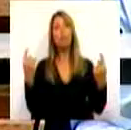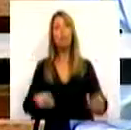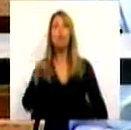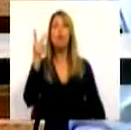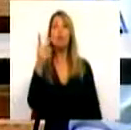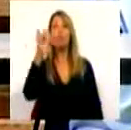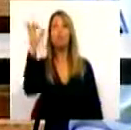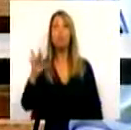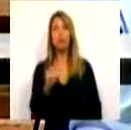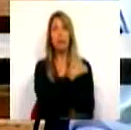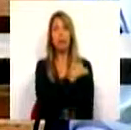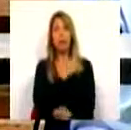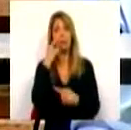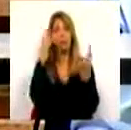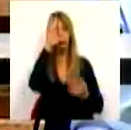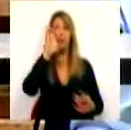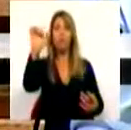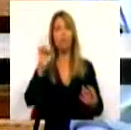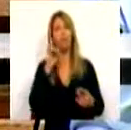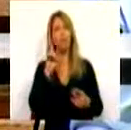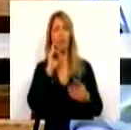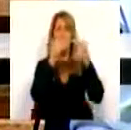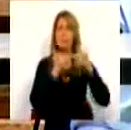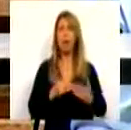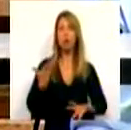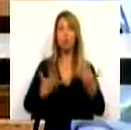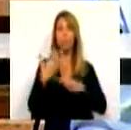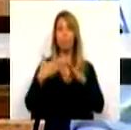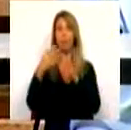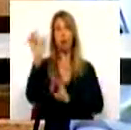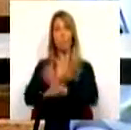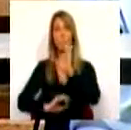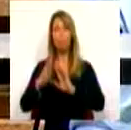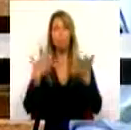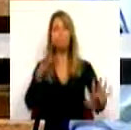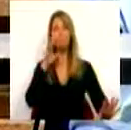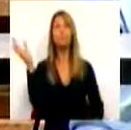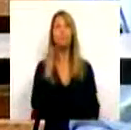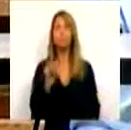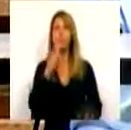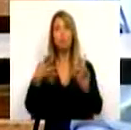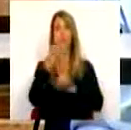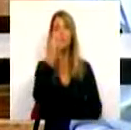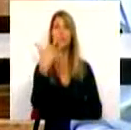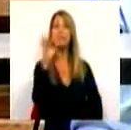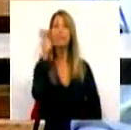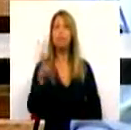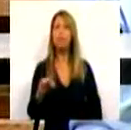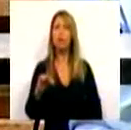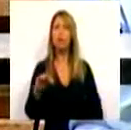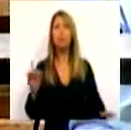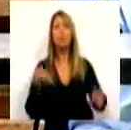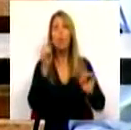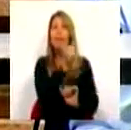são públicas, este é um valor muito mais baixo que a média europeia. Vamos à procura de chegar a 5%, não exatamente